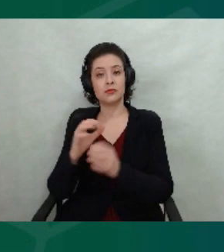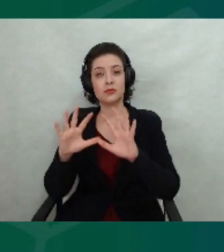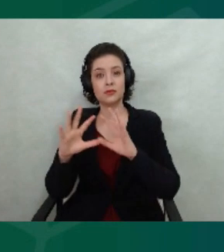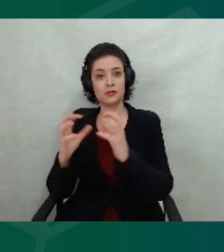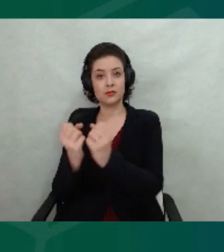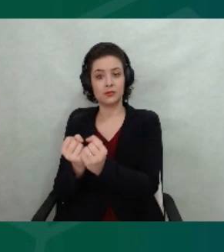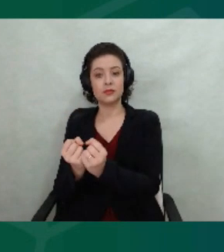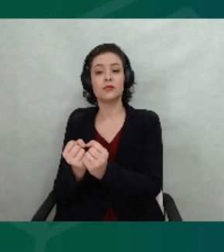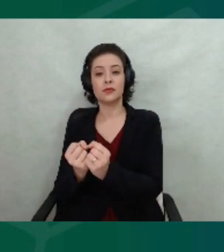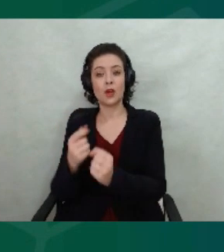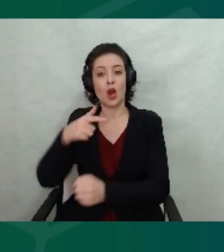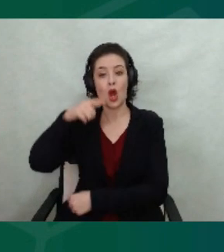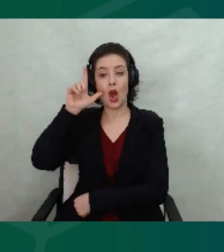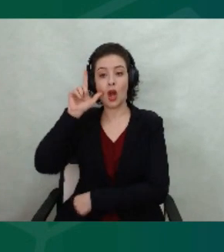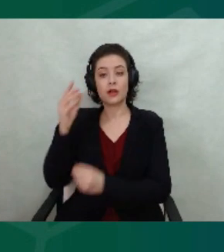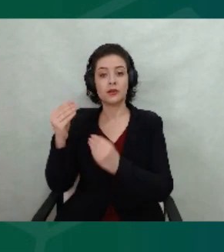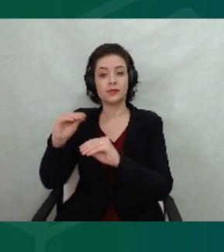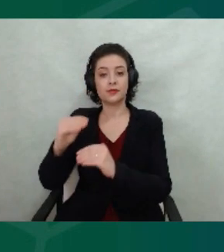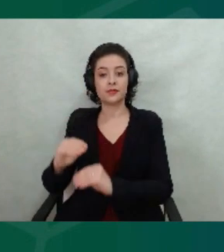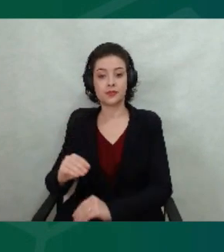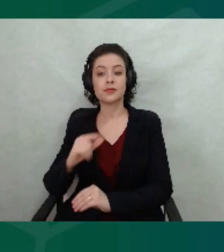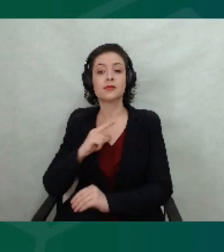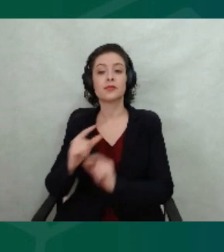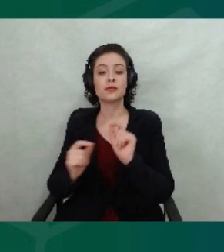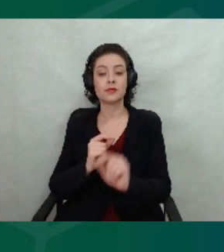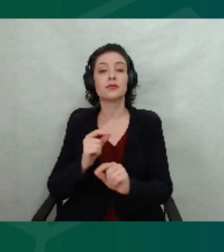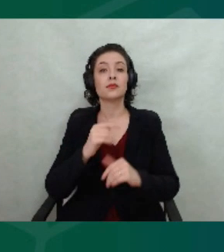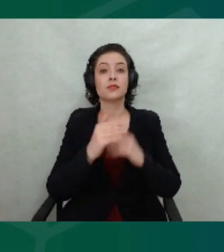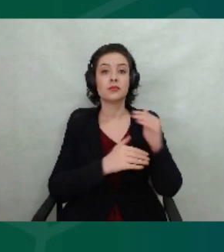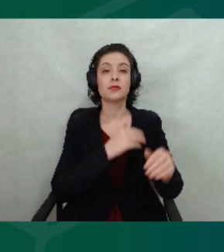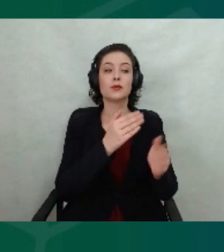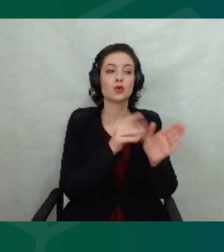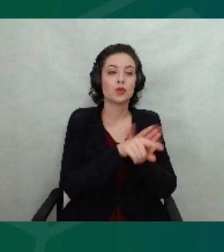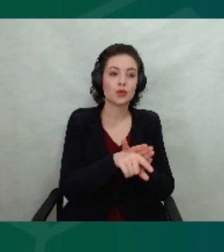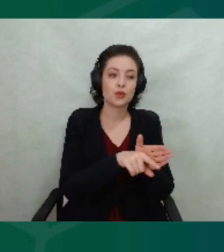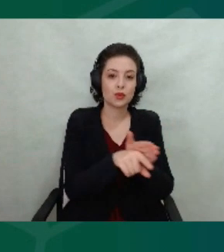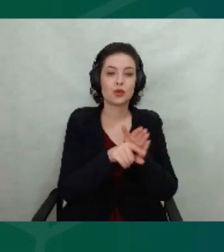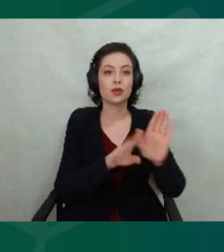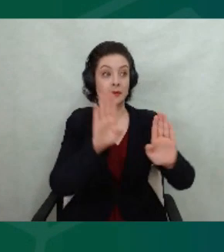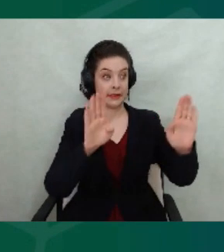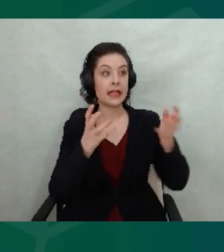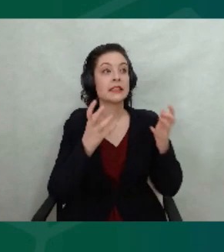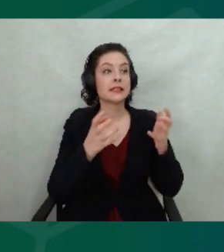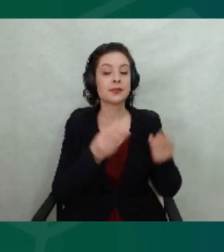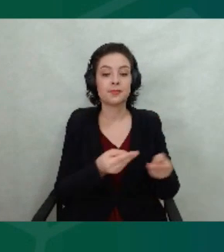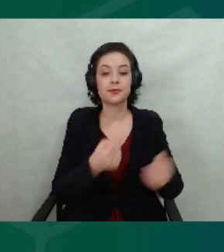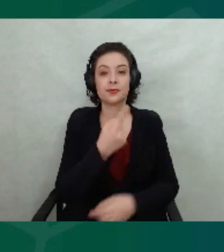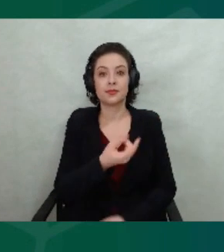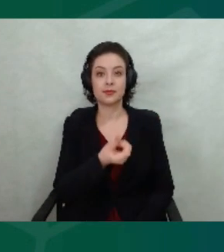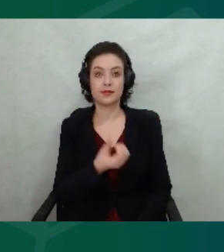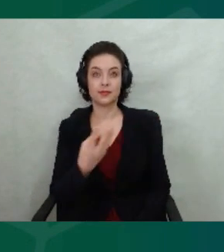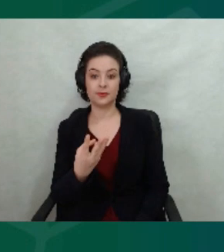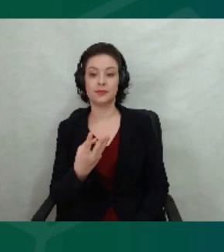ontem, nós temos em desenvolvimento como vacinas candidatas 163